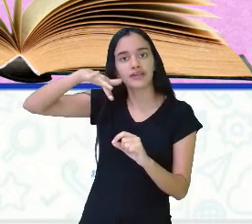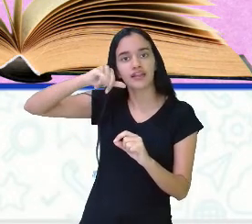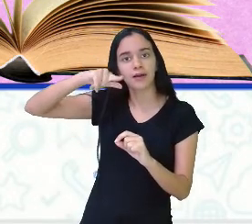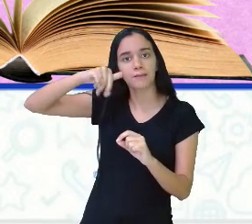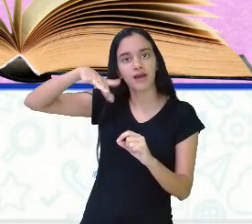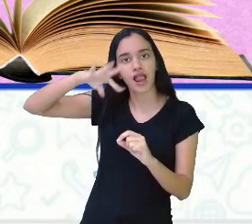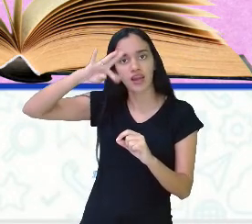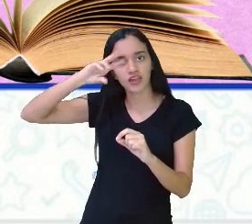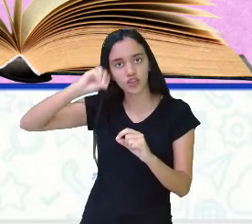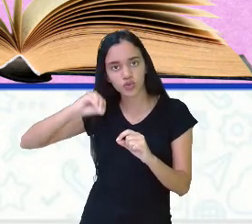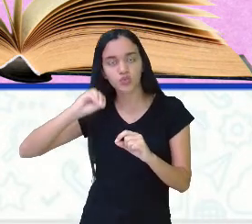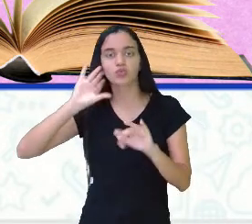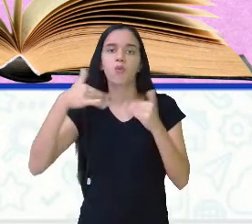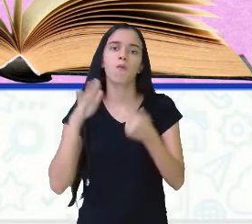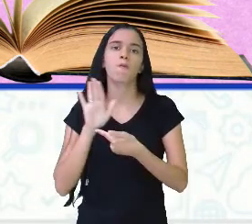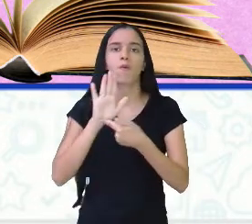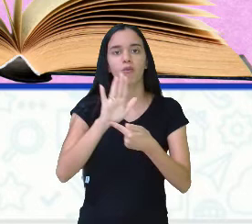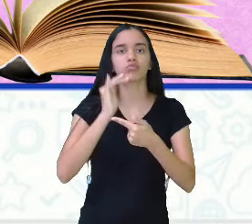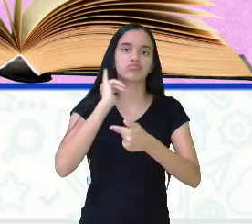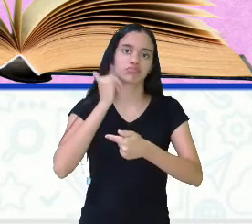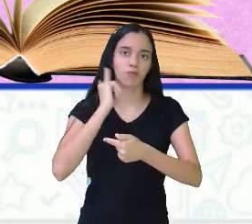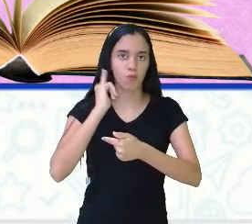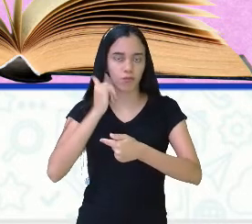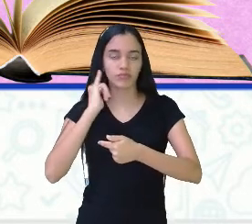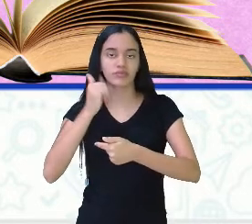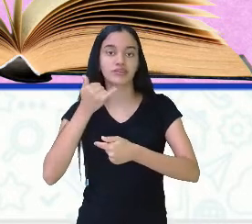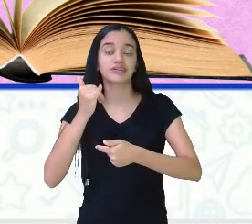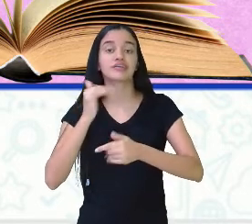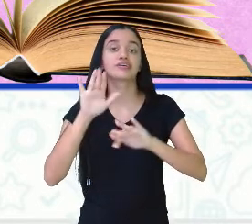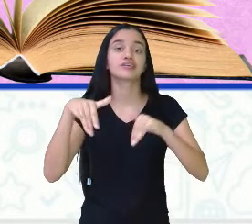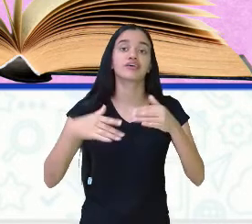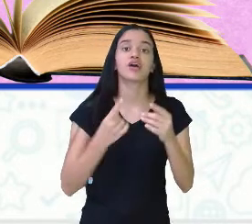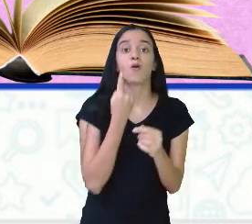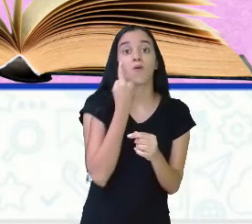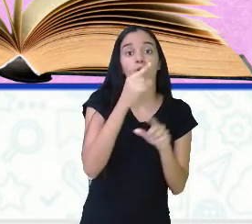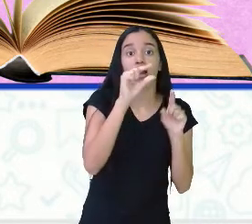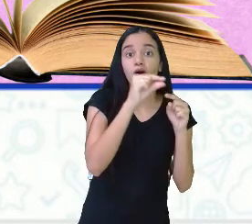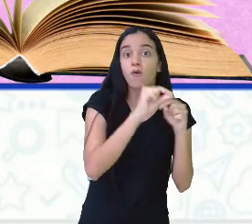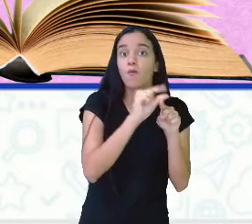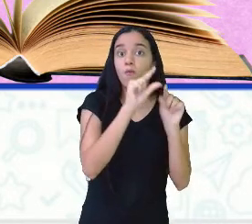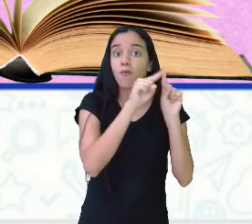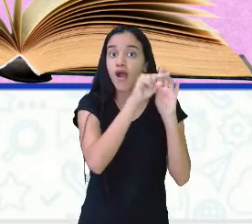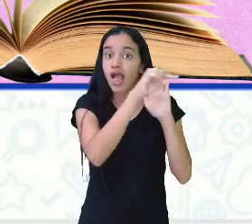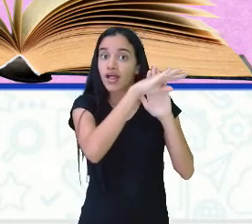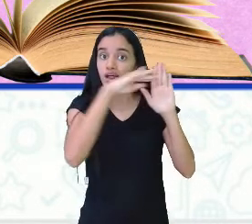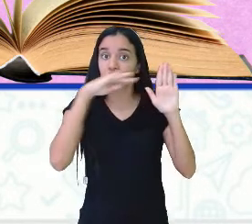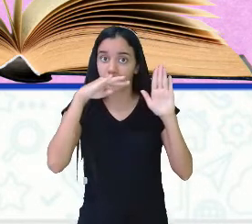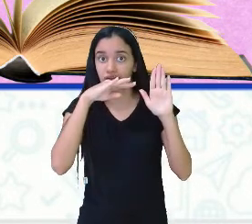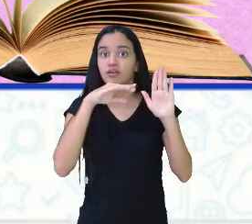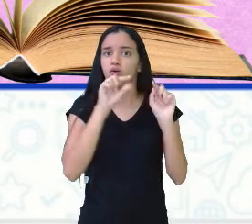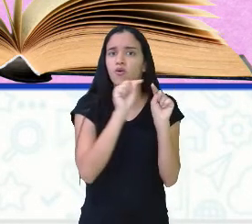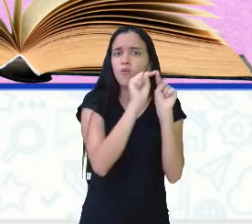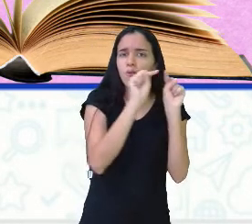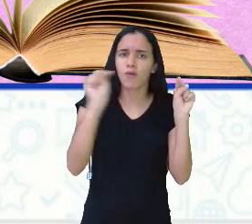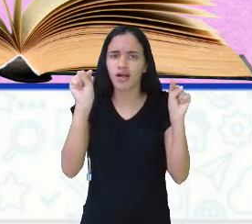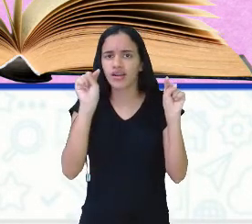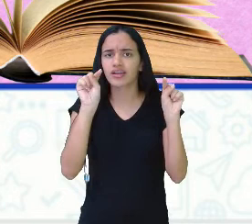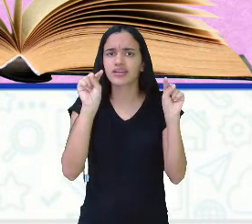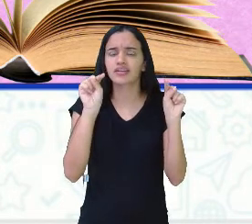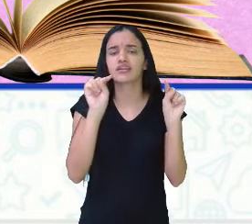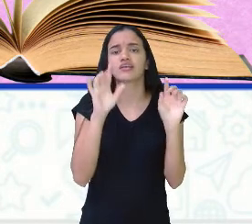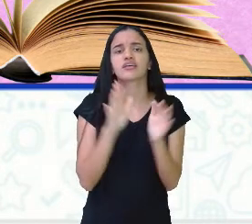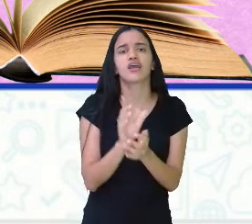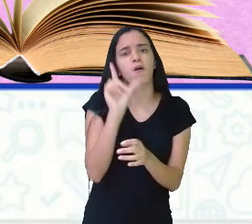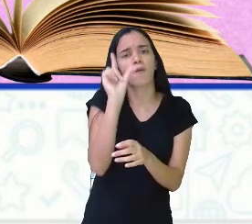O mini-conto apresenta uma narração dentro de apenas uma linha. A ideia é que, no mínimo de palavras